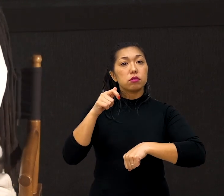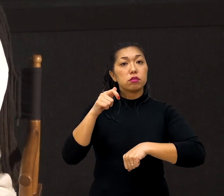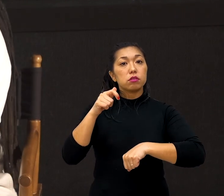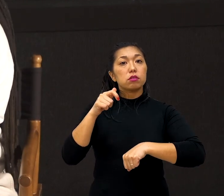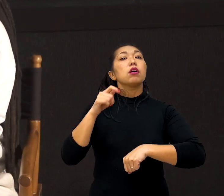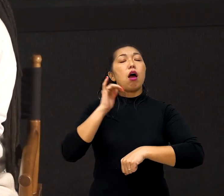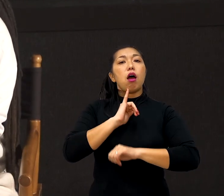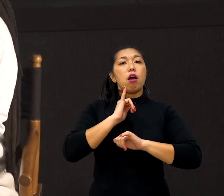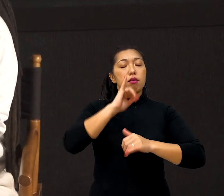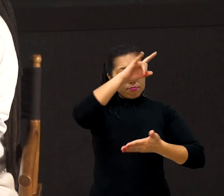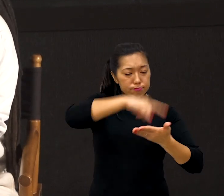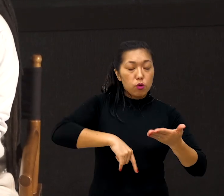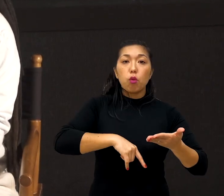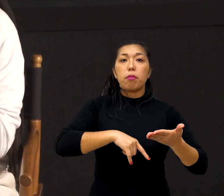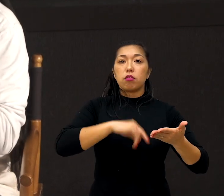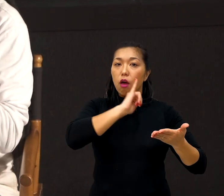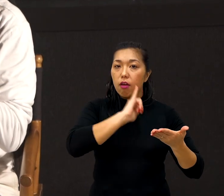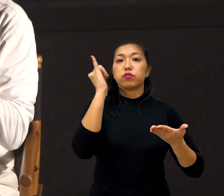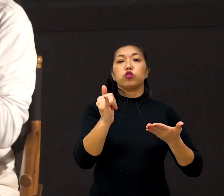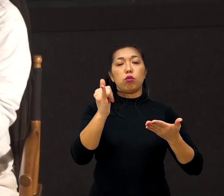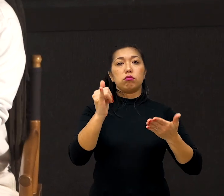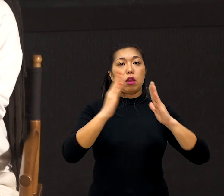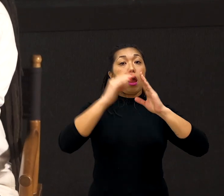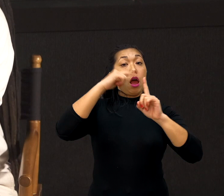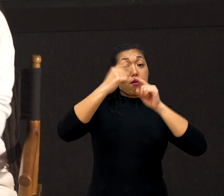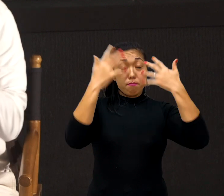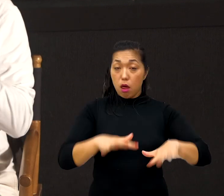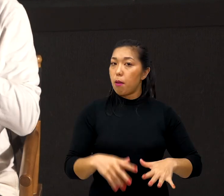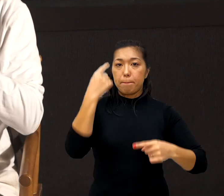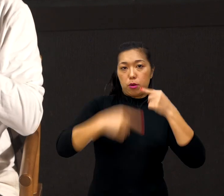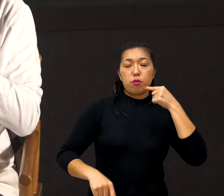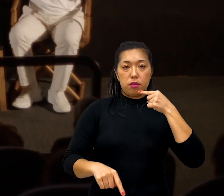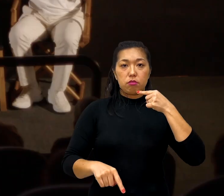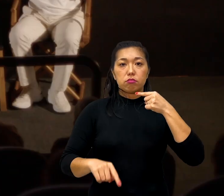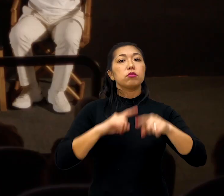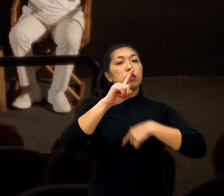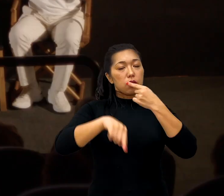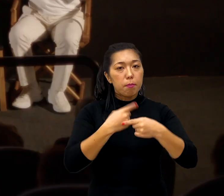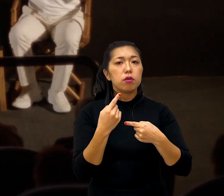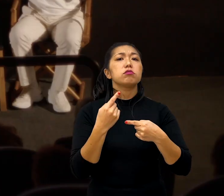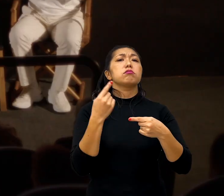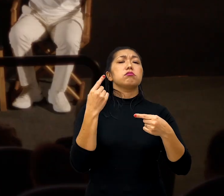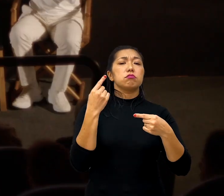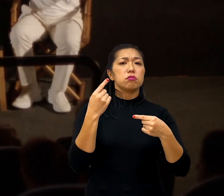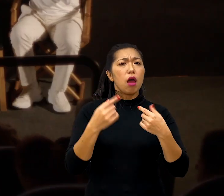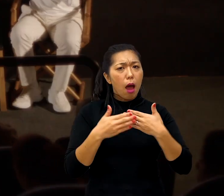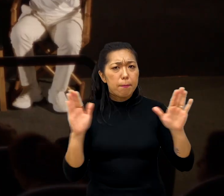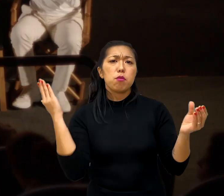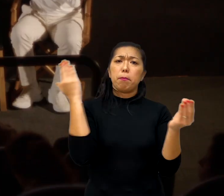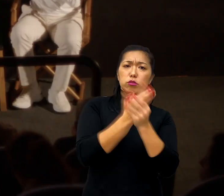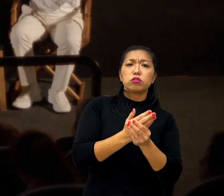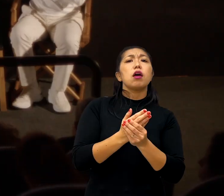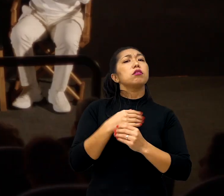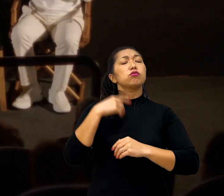não destruição. Deu uma ação, aí constituiu uma mesa, promotor, a prefeitura, todo mundo, quem vai ser